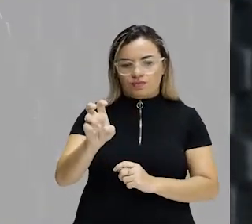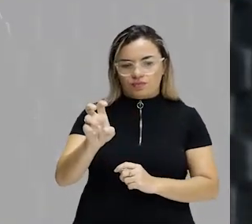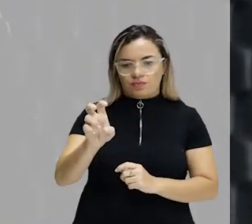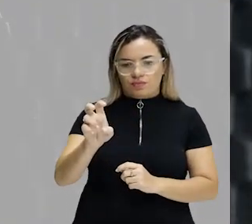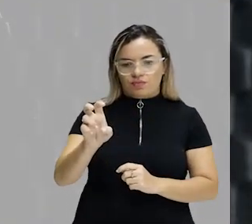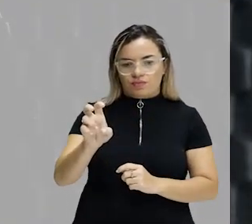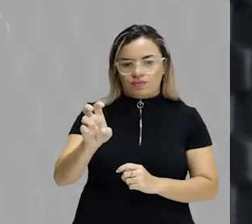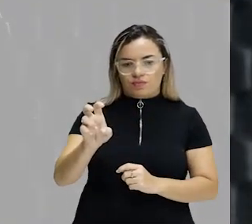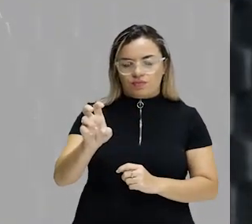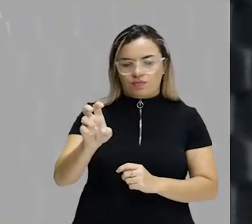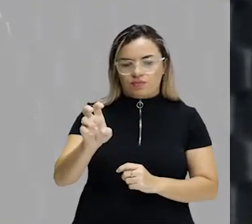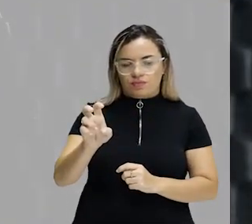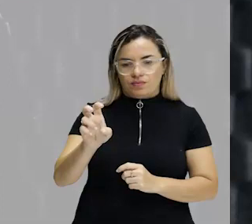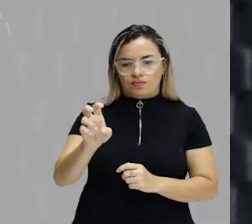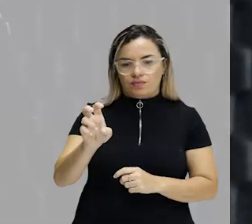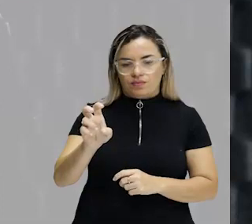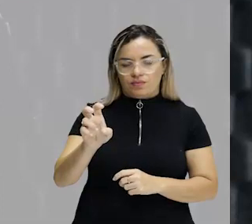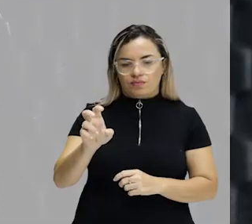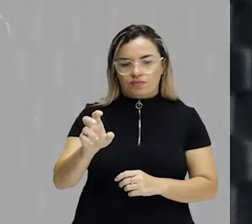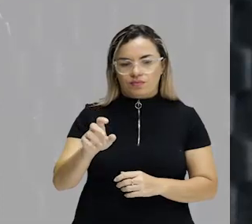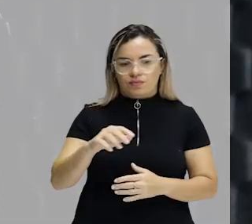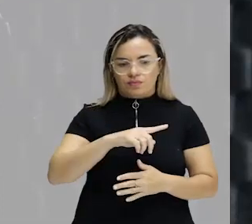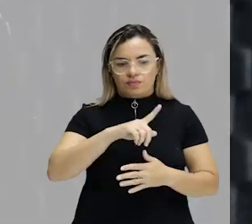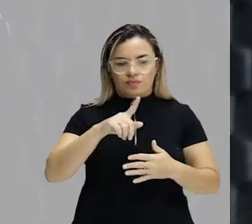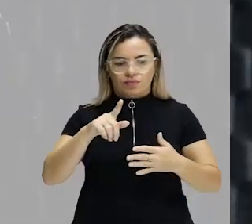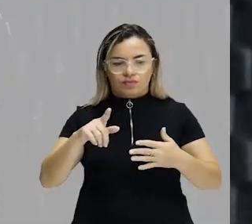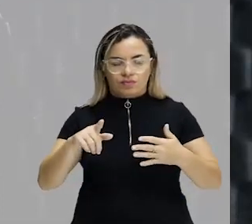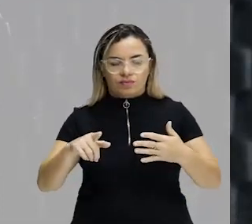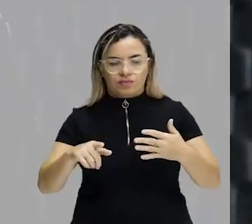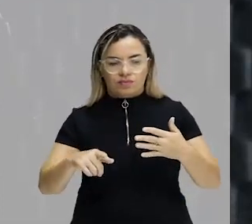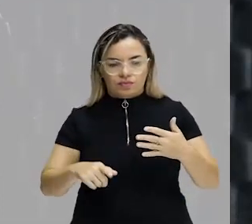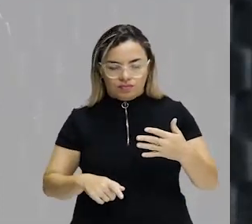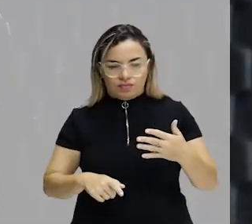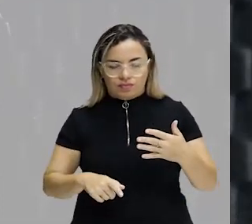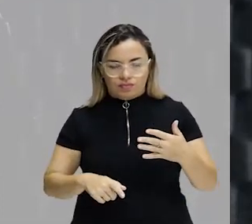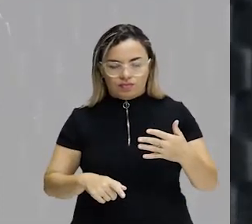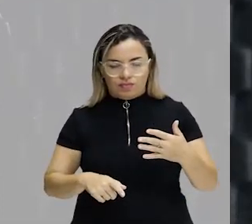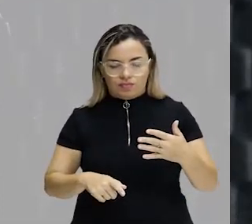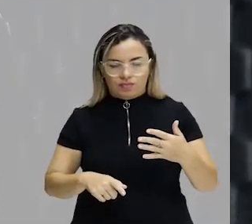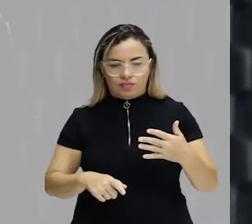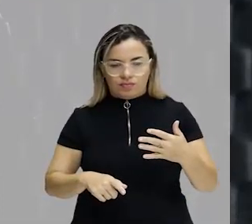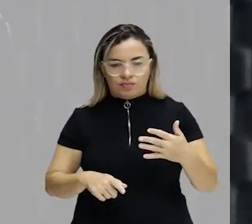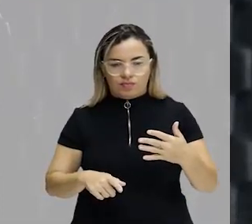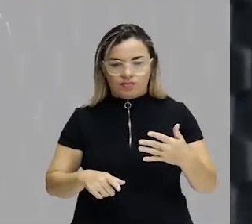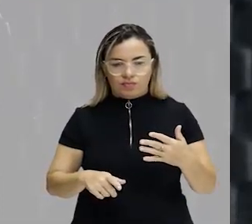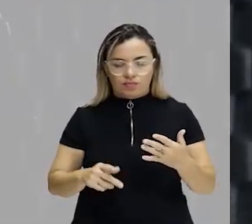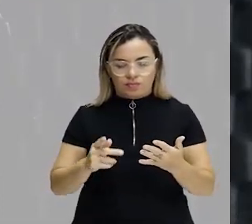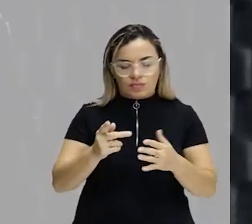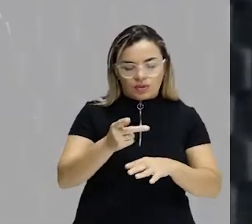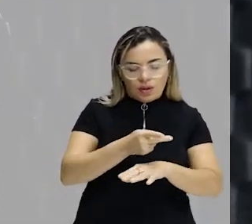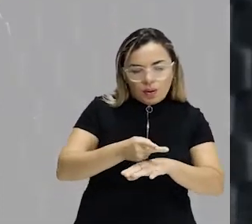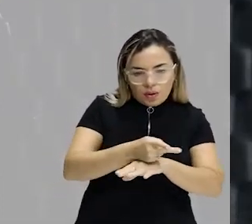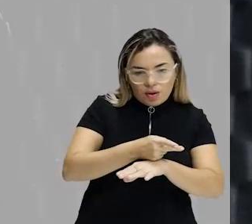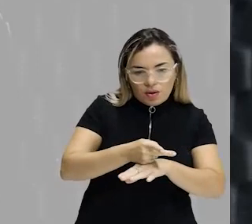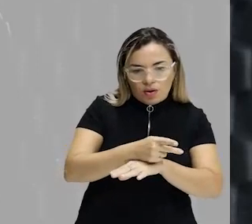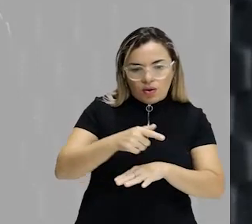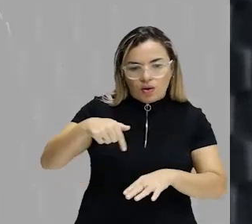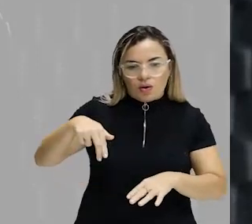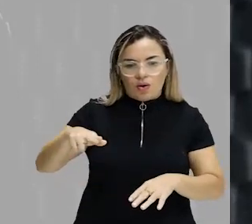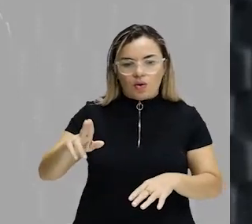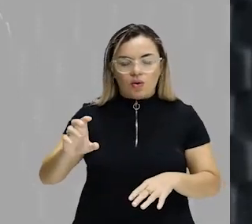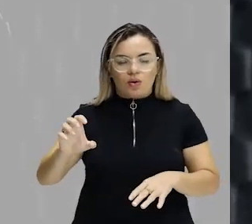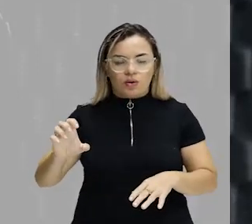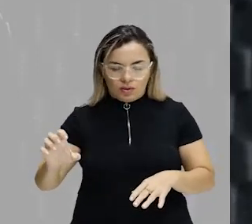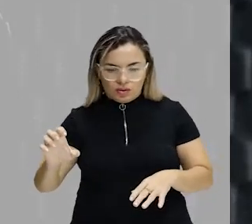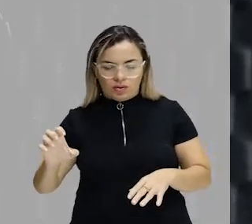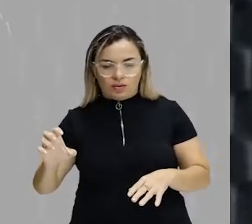alternativas e buscar uma classificação que também tenha o que fazendo uma relação de consequência. Meu